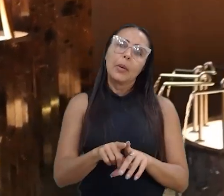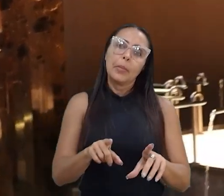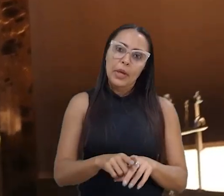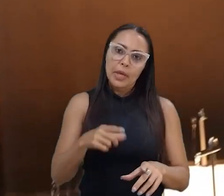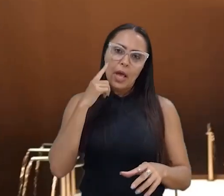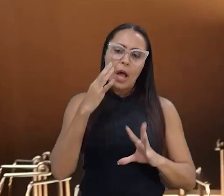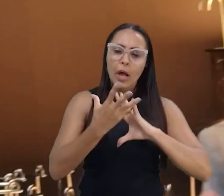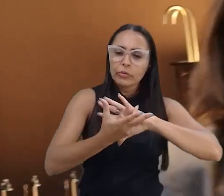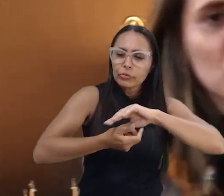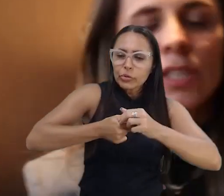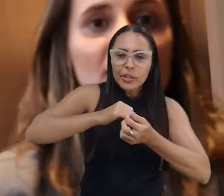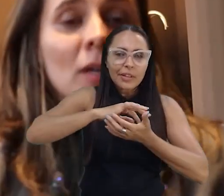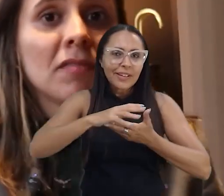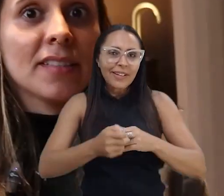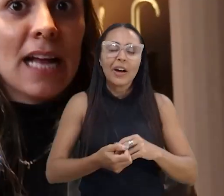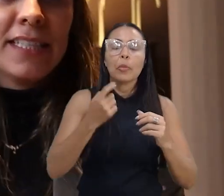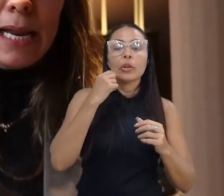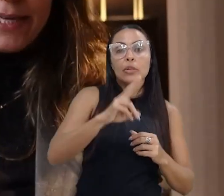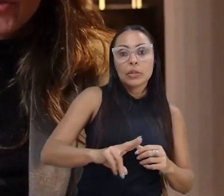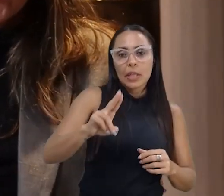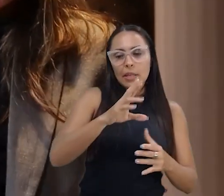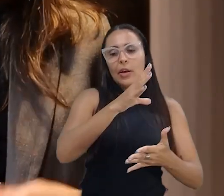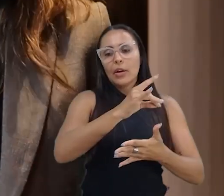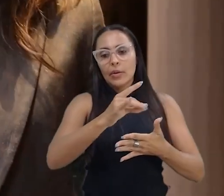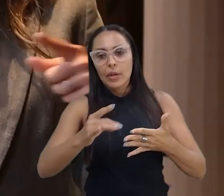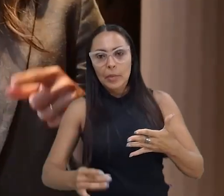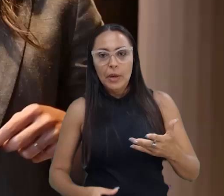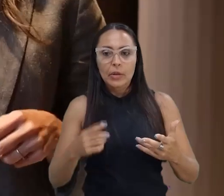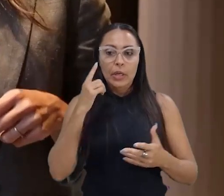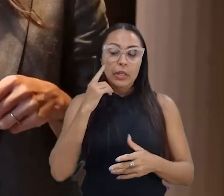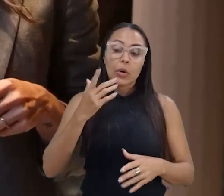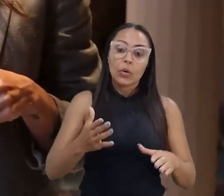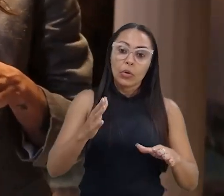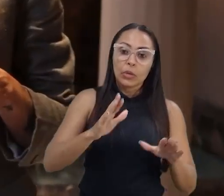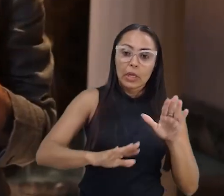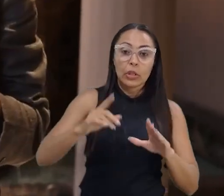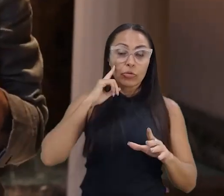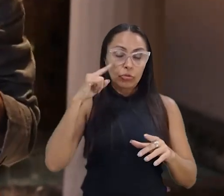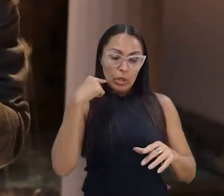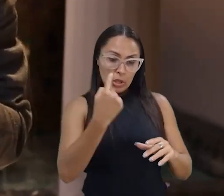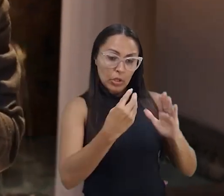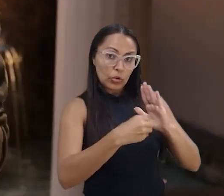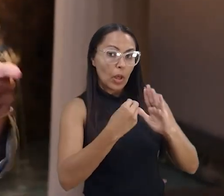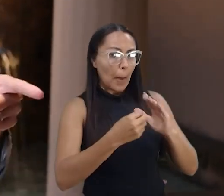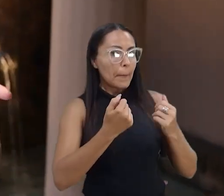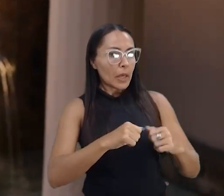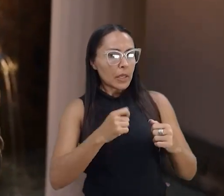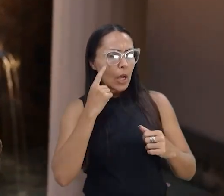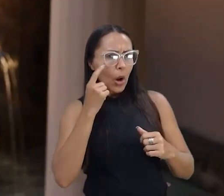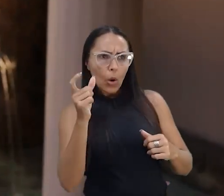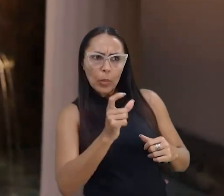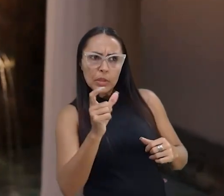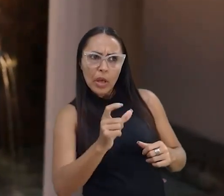a argila, podemos utilizar uma diversidade de elementos. E qual é o cuidado que a gente, como design de interiores, precisa ter?